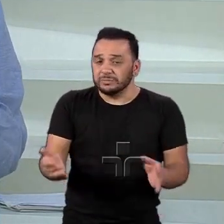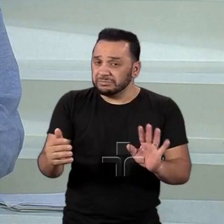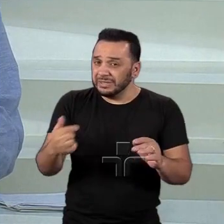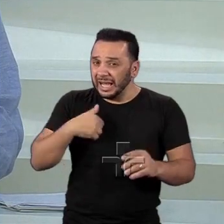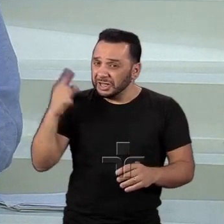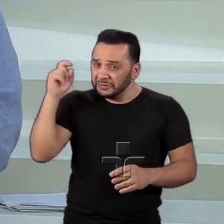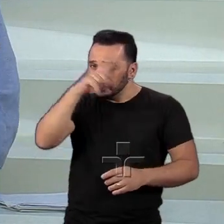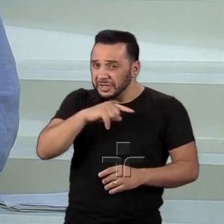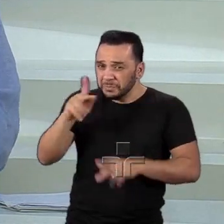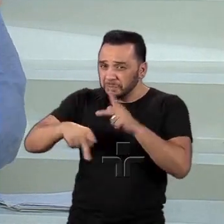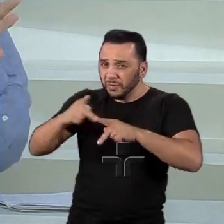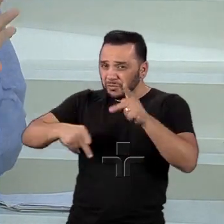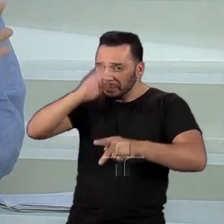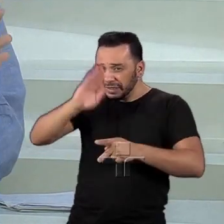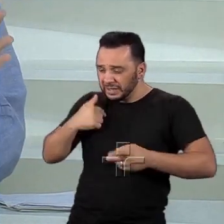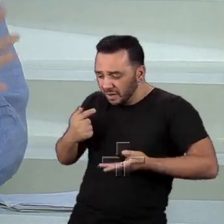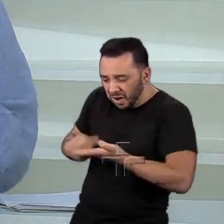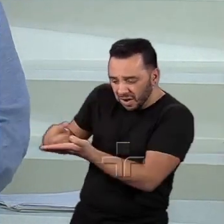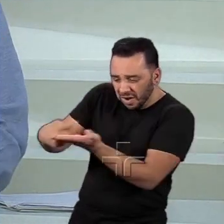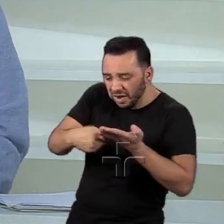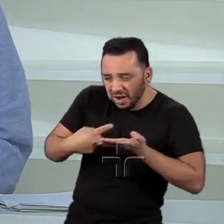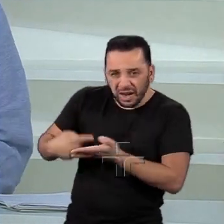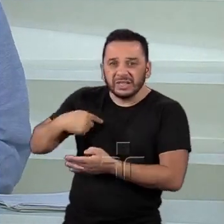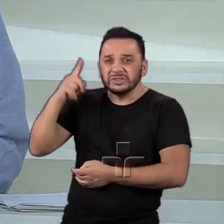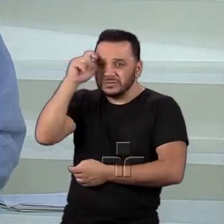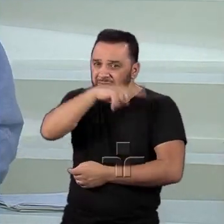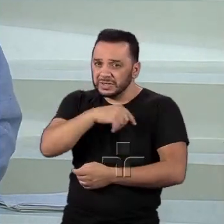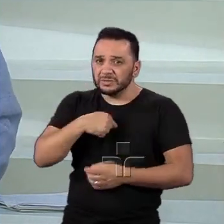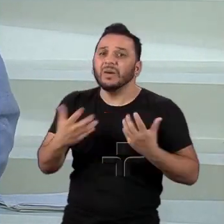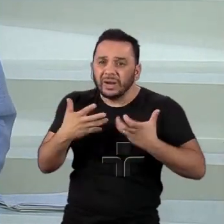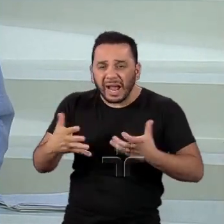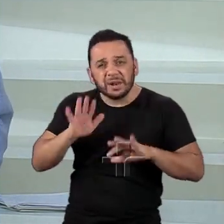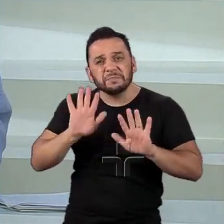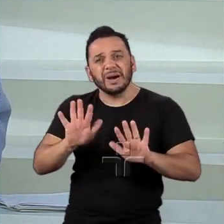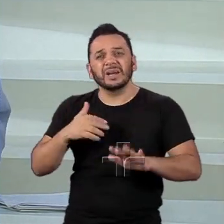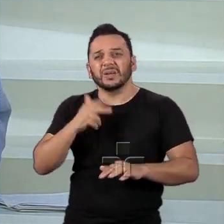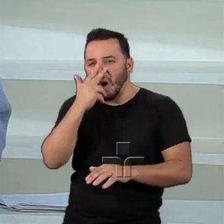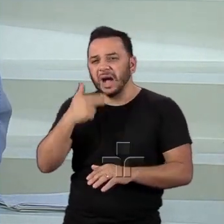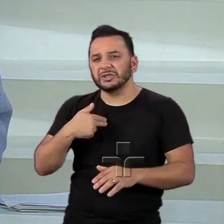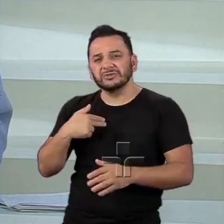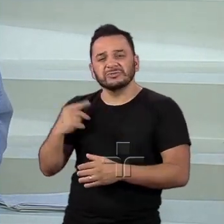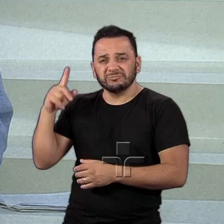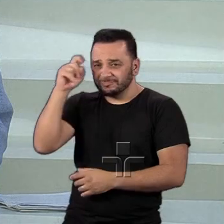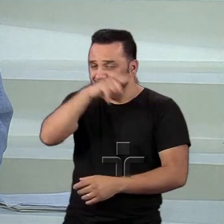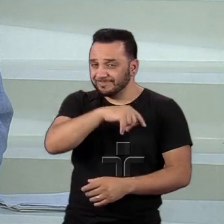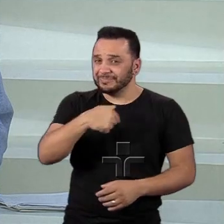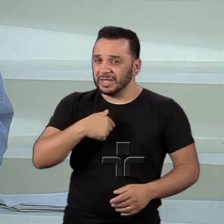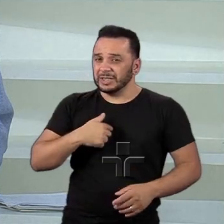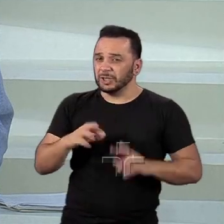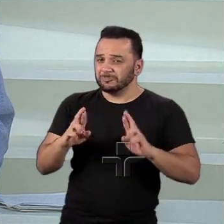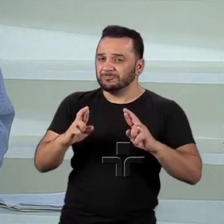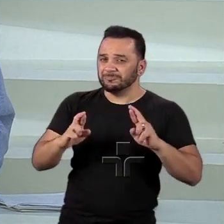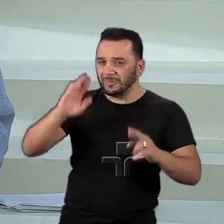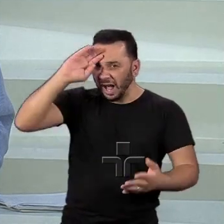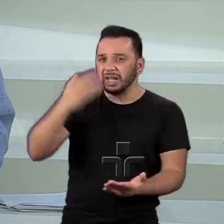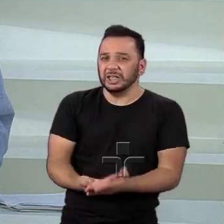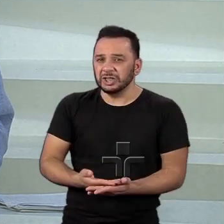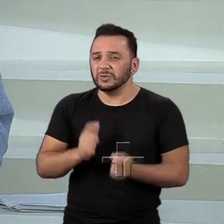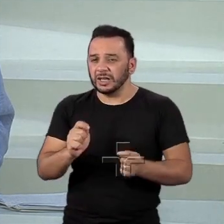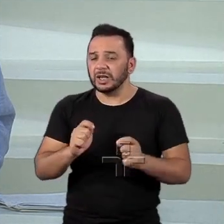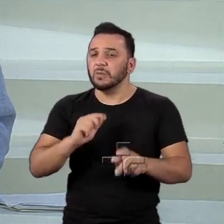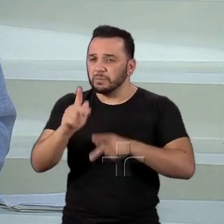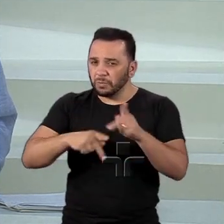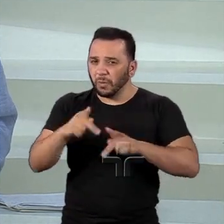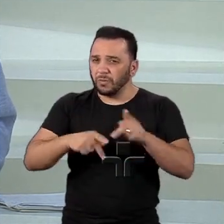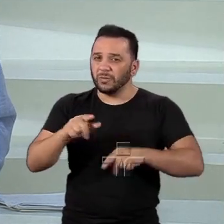é muito difícil. Eu até acho desejável, mas acho muito difícil. Mas uma coisa eu tenho esperança, que o povo faça essa